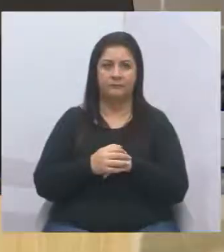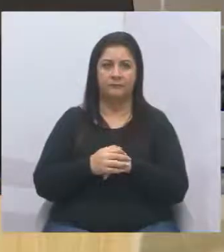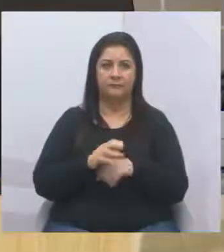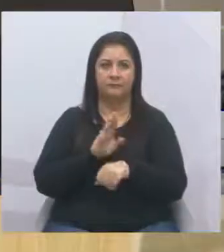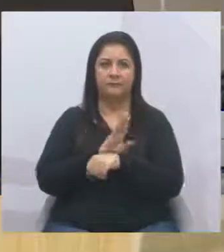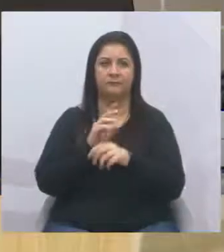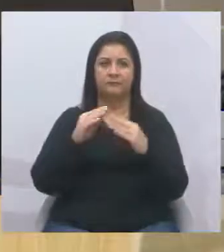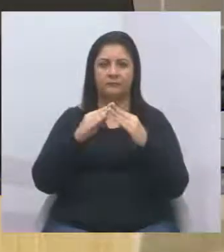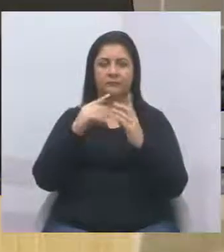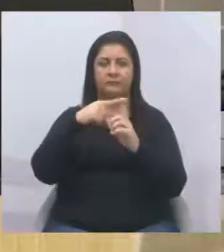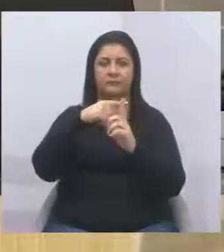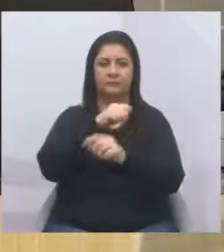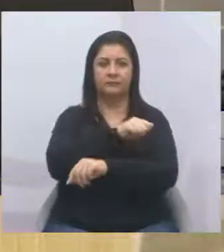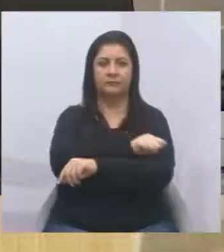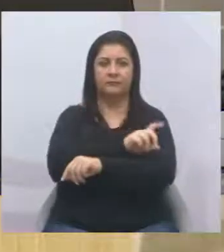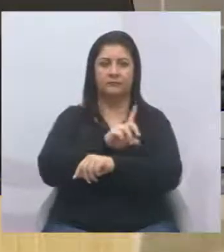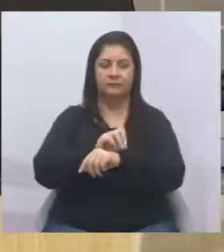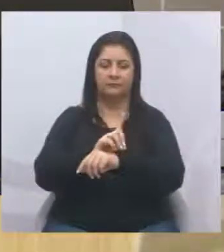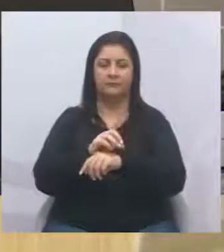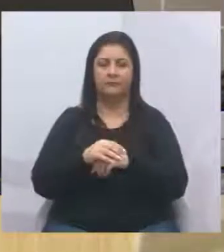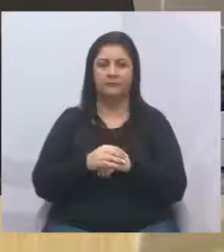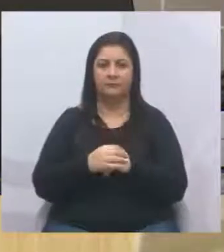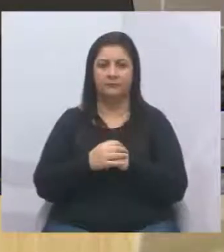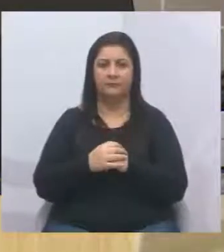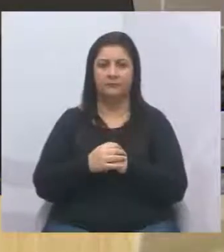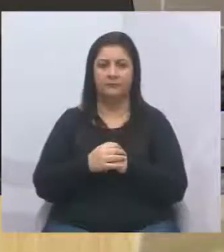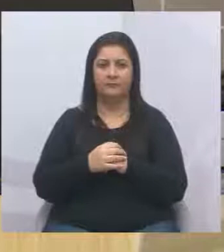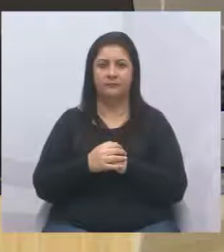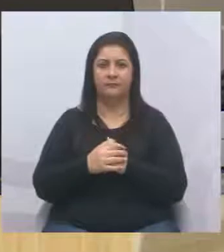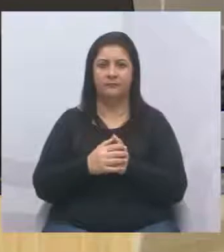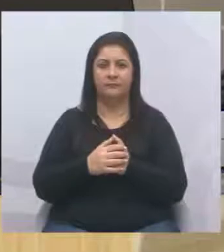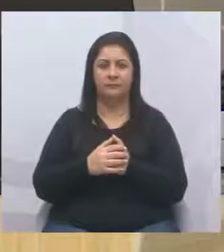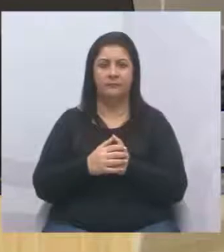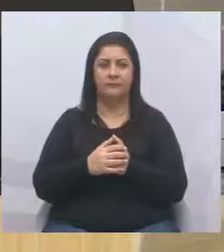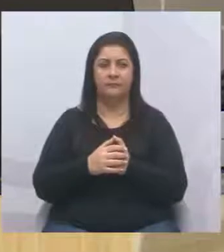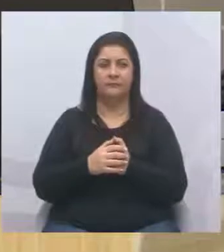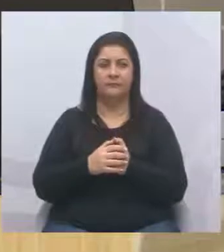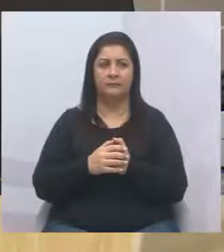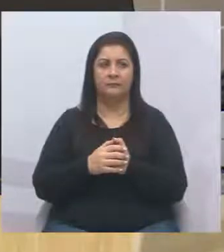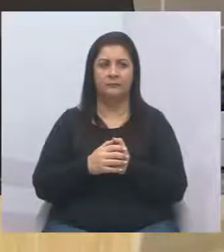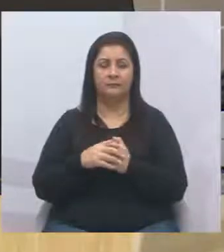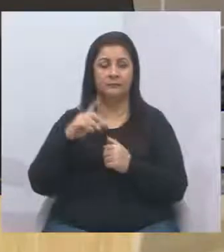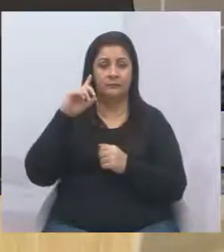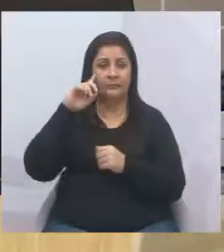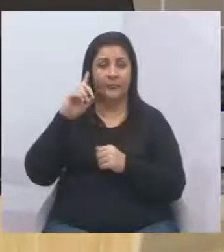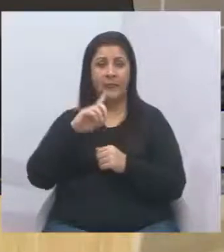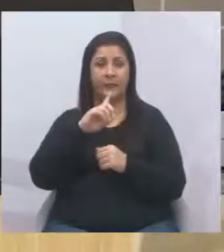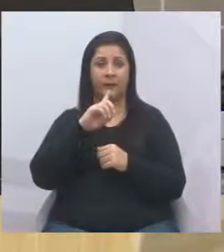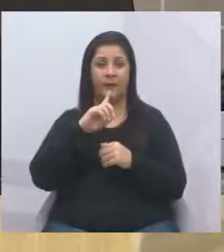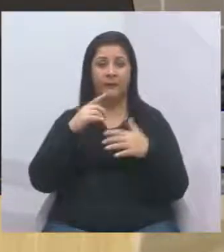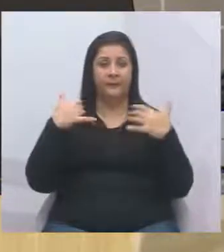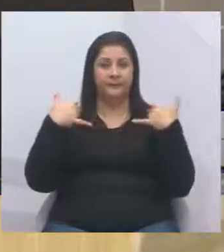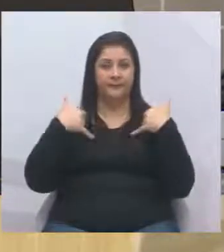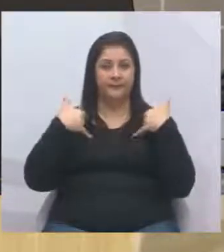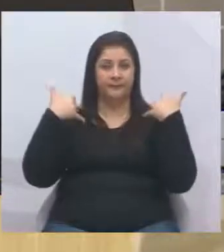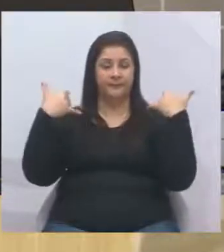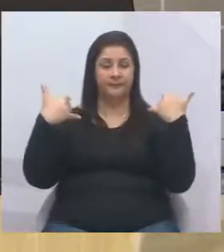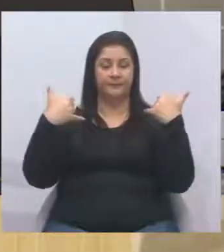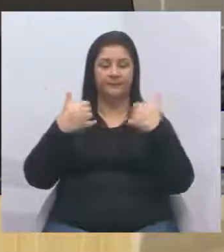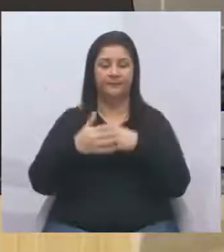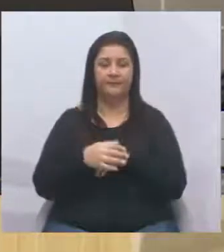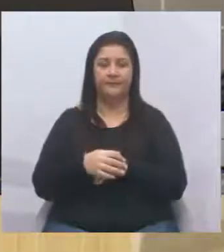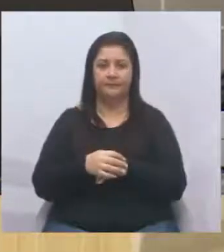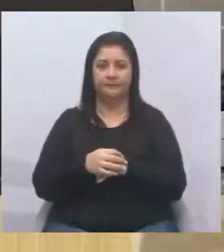Alvorada, filiada à Igreja Evangélica Assembleia de Deus, Ministério de Madureira, em Jacareí, pelo transcurso do seu aniversário, comemorado no dia